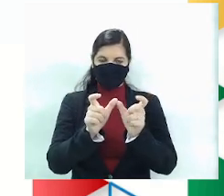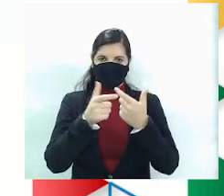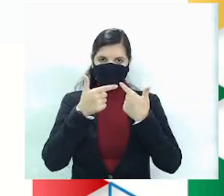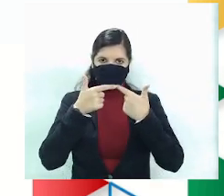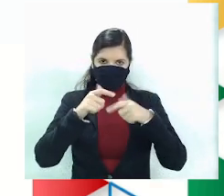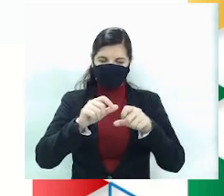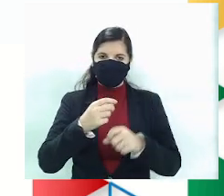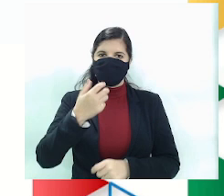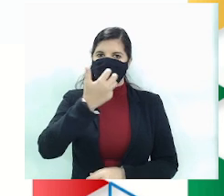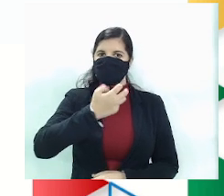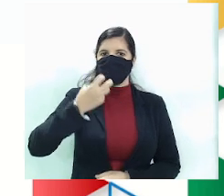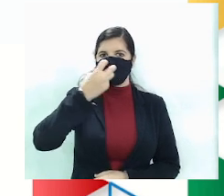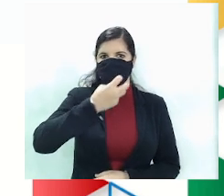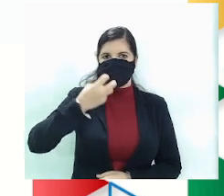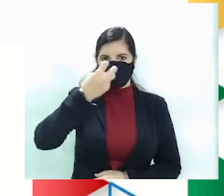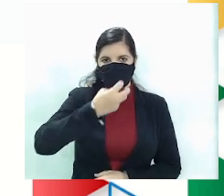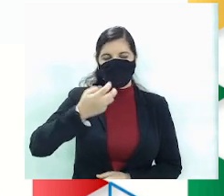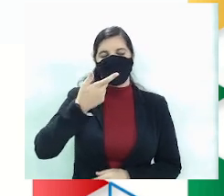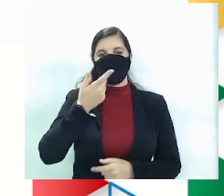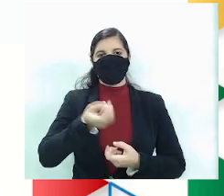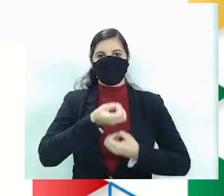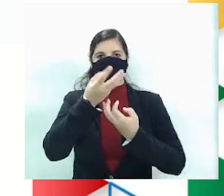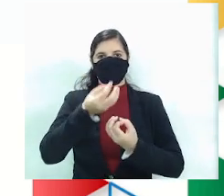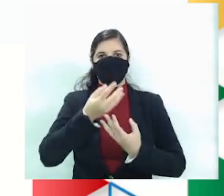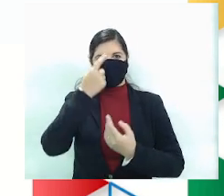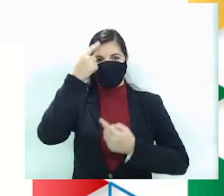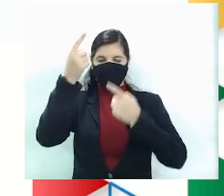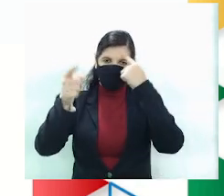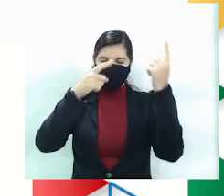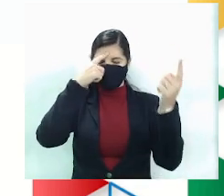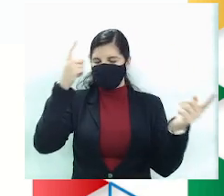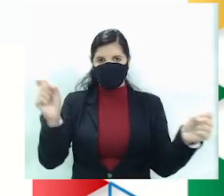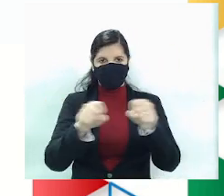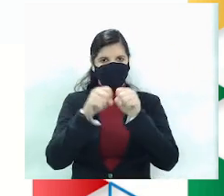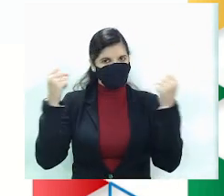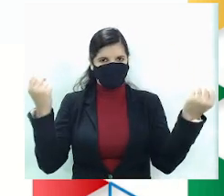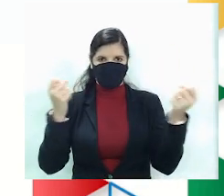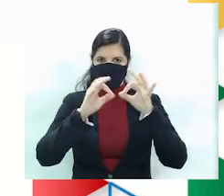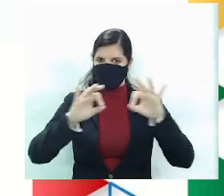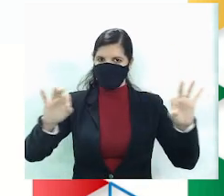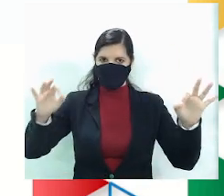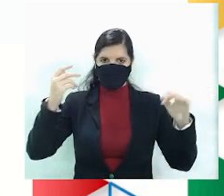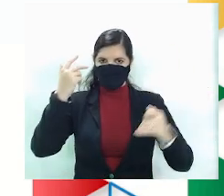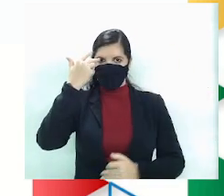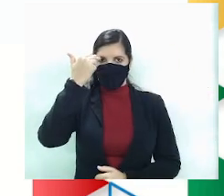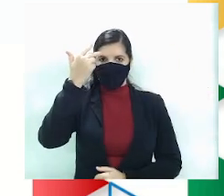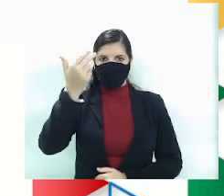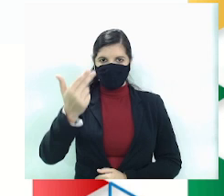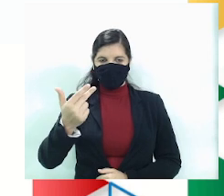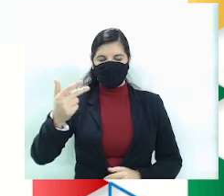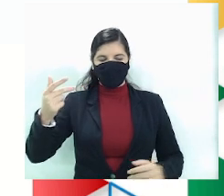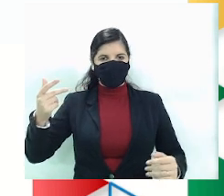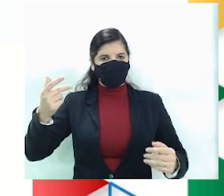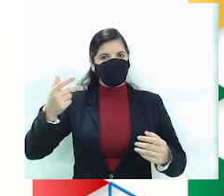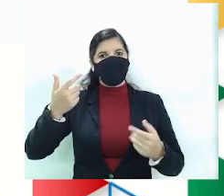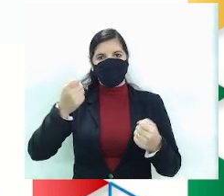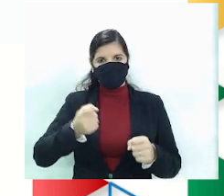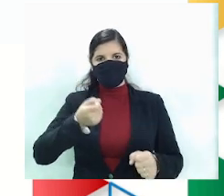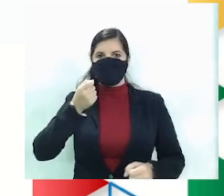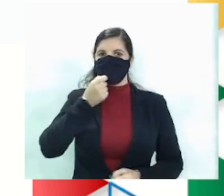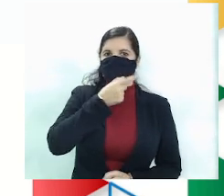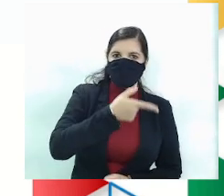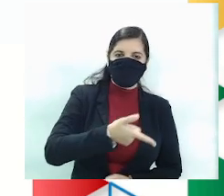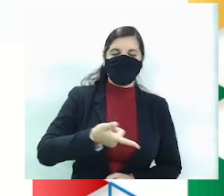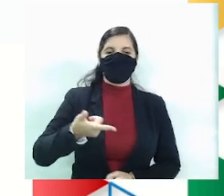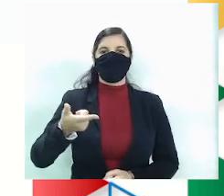linguagem verbal permite expressar ideias absurdas em frases comuns, exagerar,